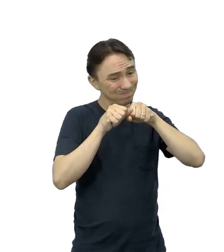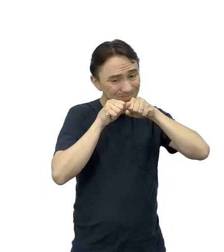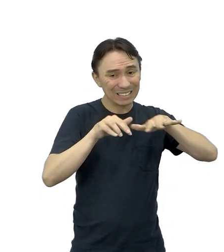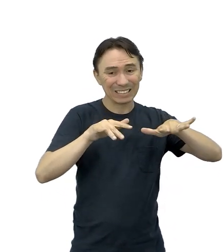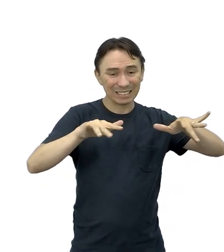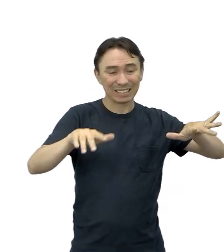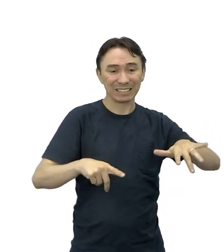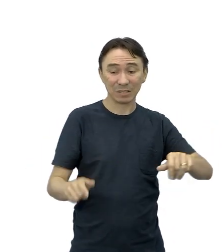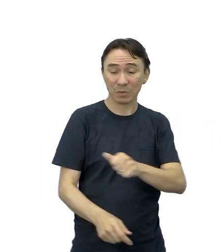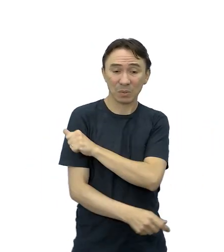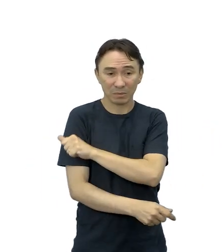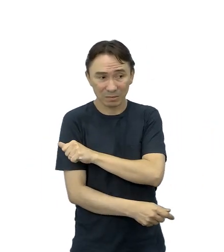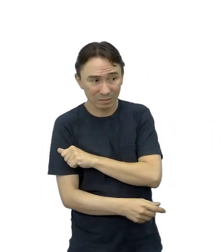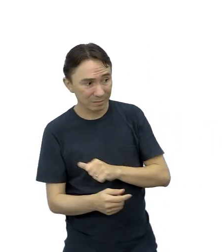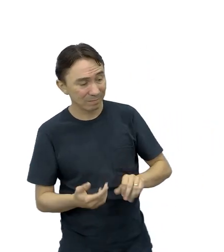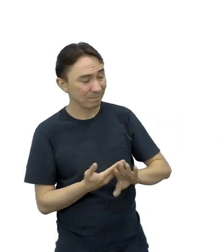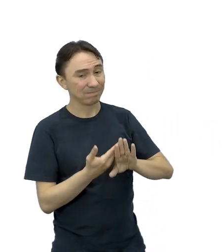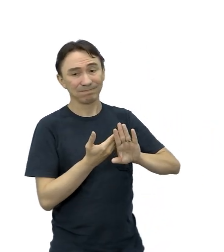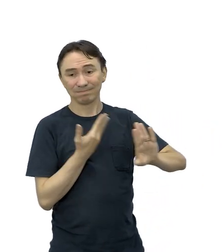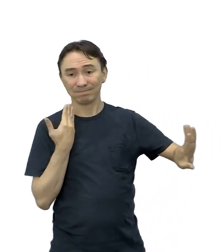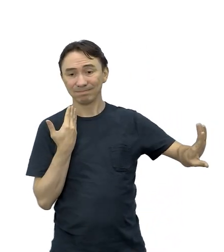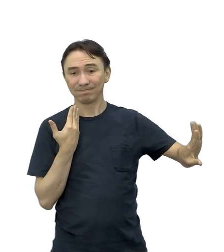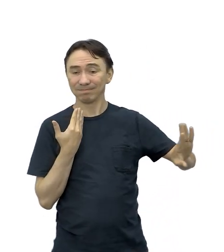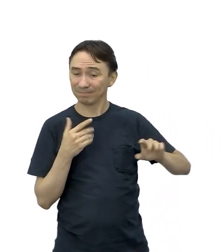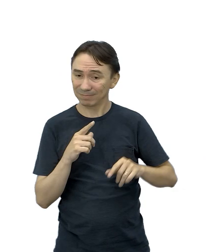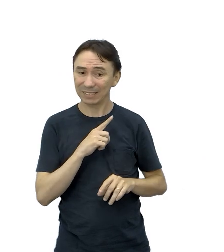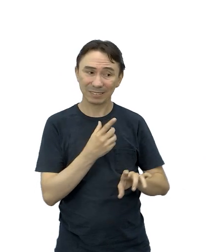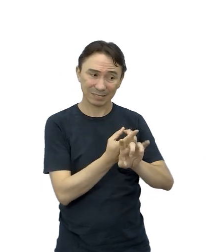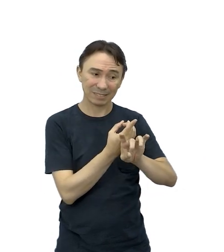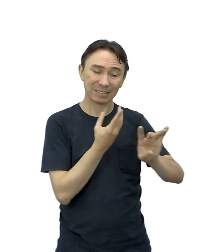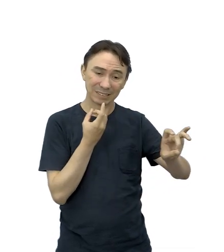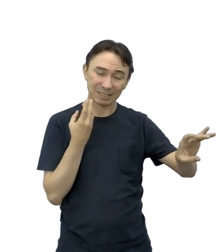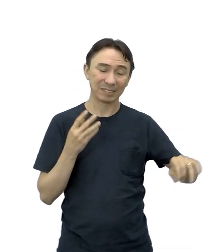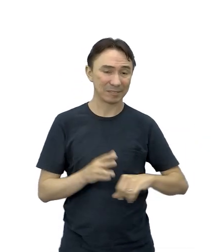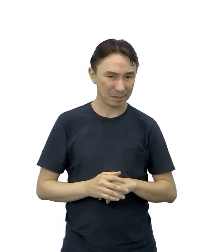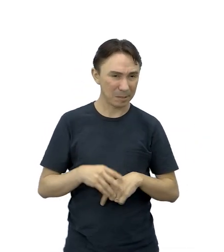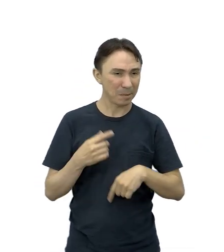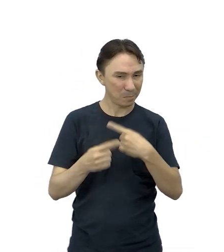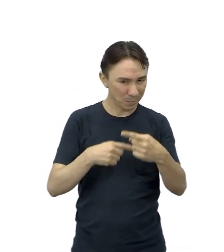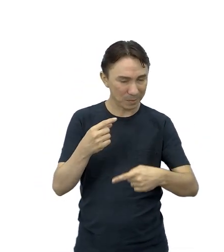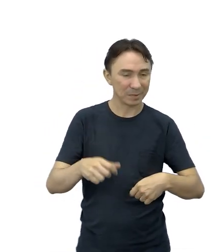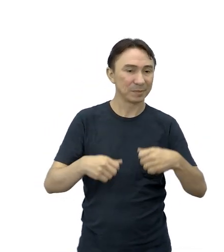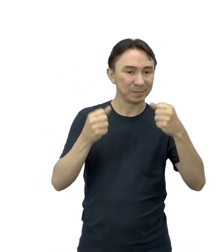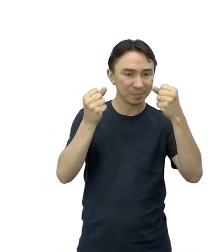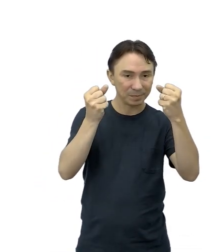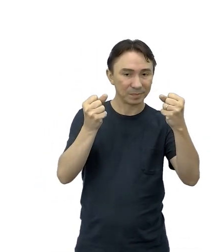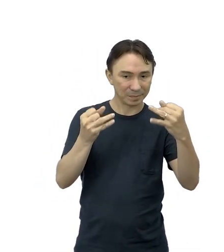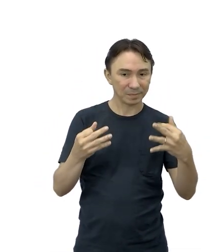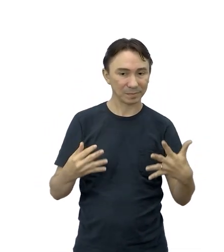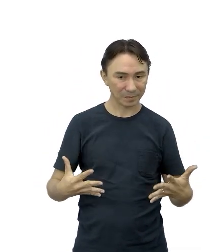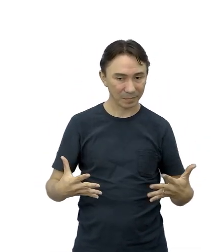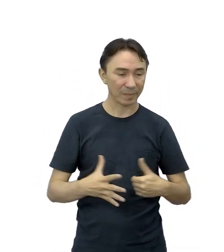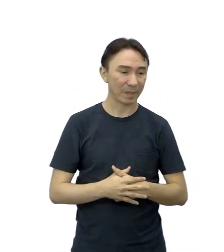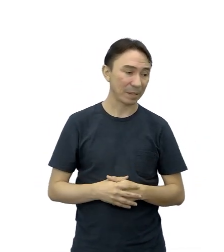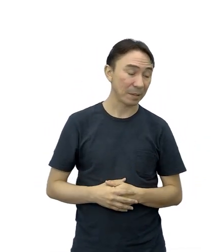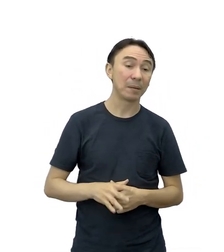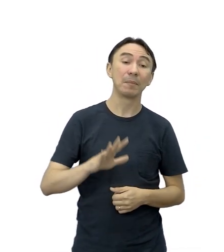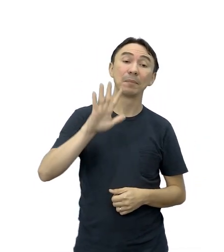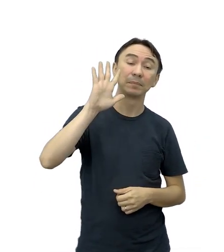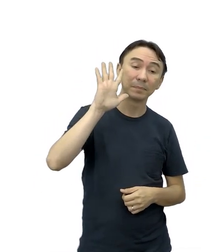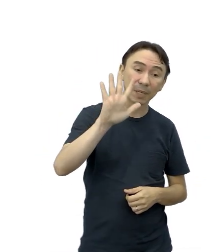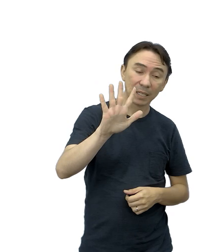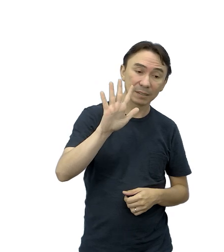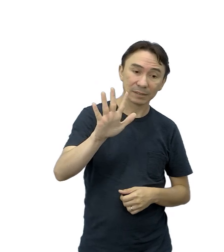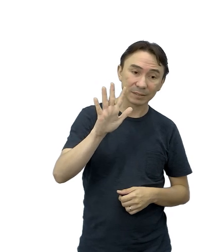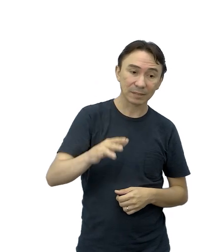têm relevância, e nós vamos falar nisso nesse momento quando nós chegarmos lá. Mas, na verdade, a importância